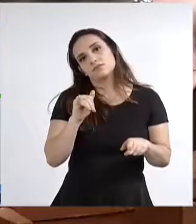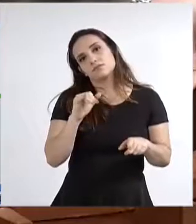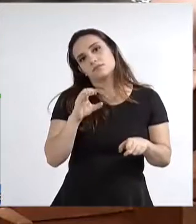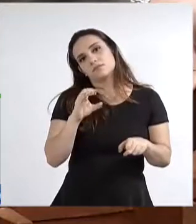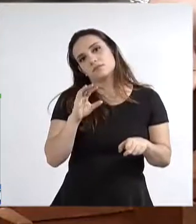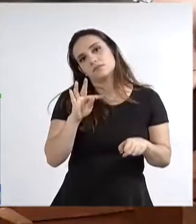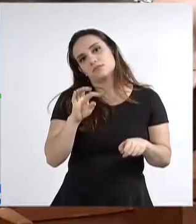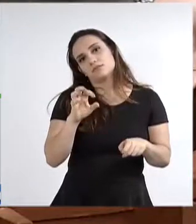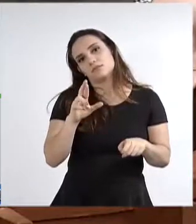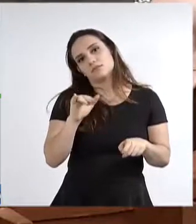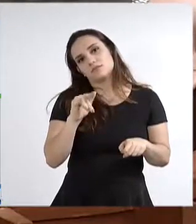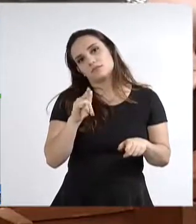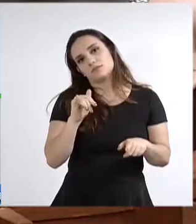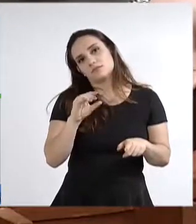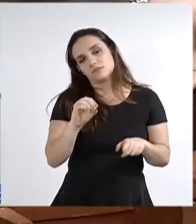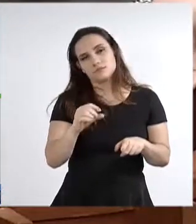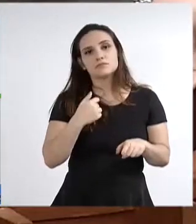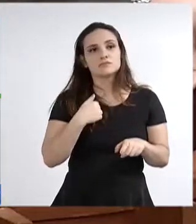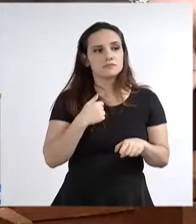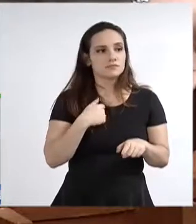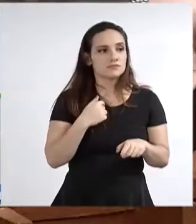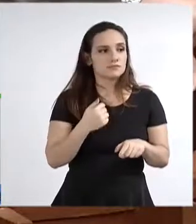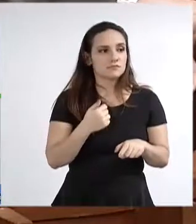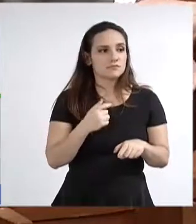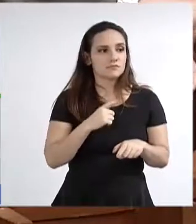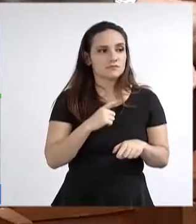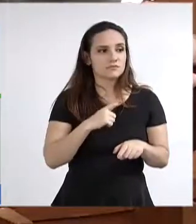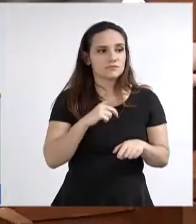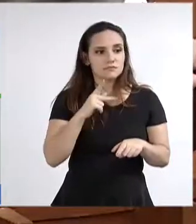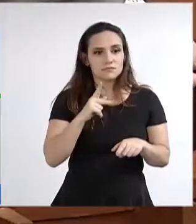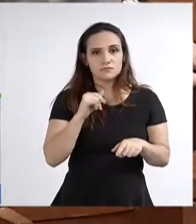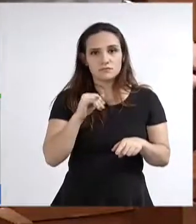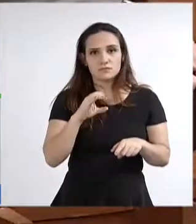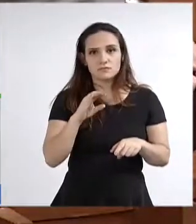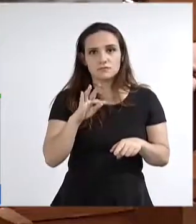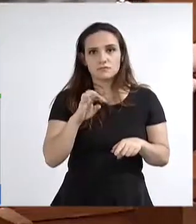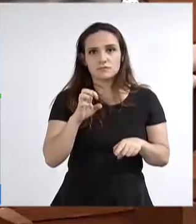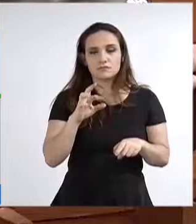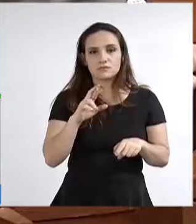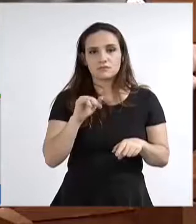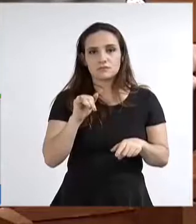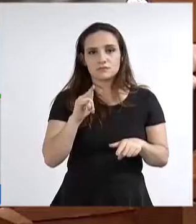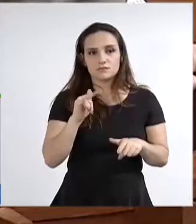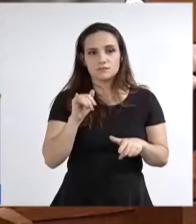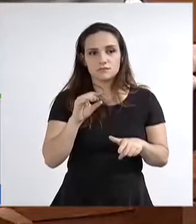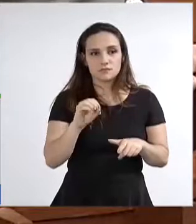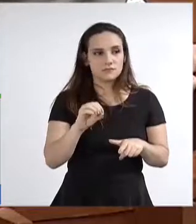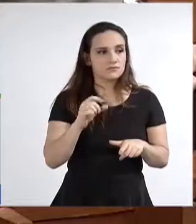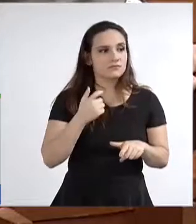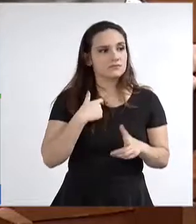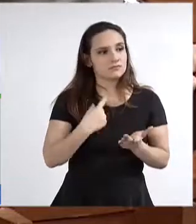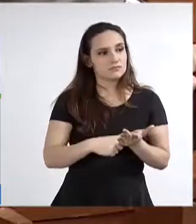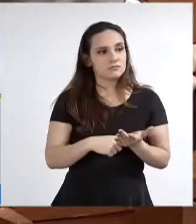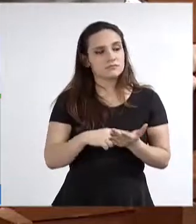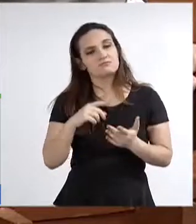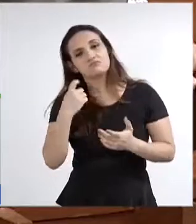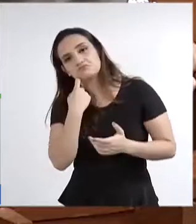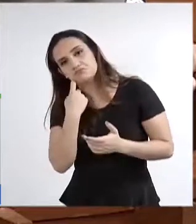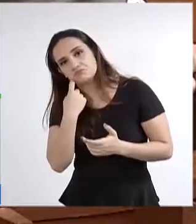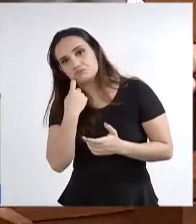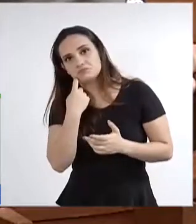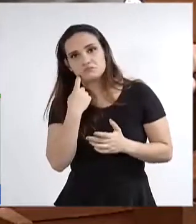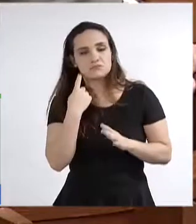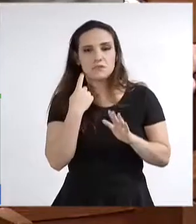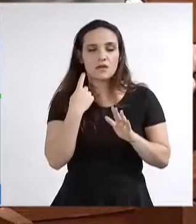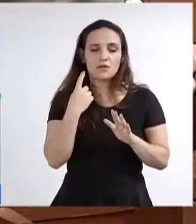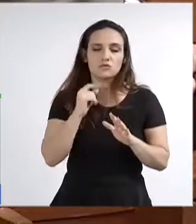muito, né, as pessoas. Eu tenho, inclusive, um pterígio do lado direito, preciso de operar, estou marcando possivelmente aí para julho ou agosto a cirurgia,